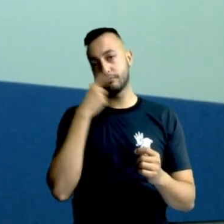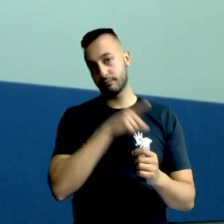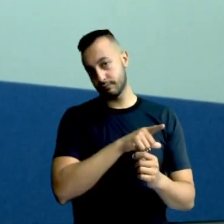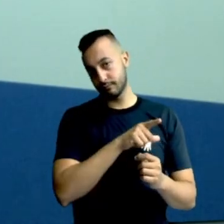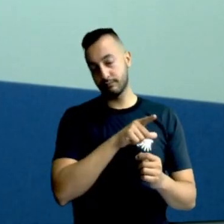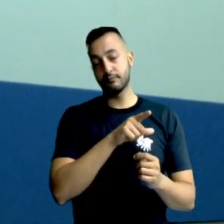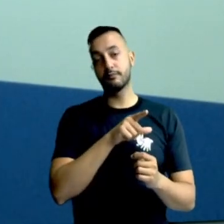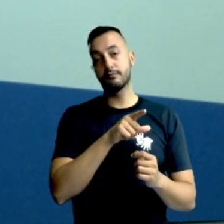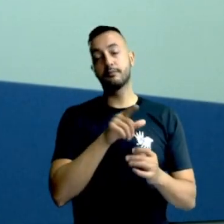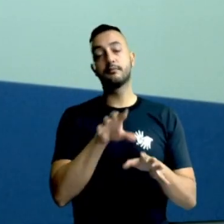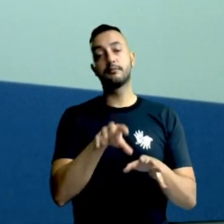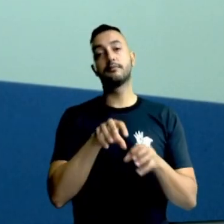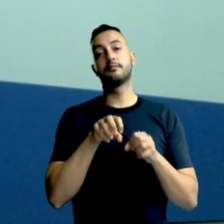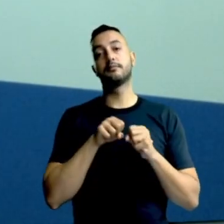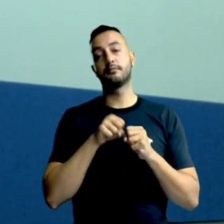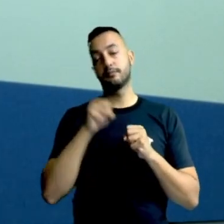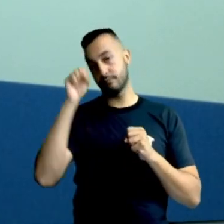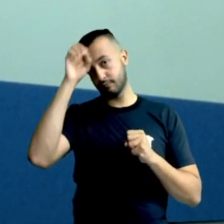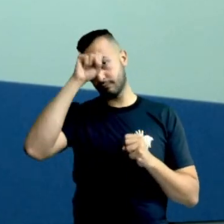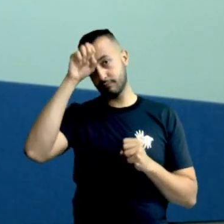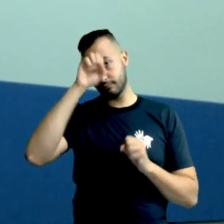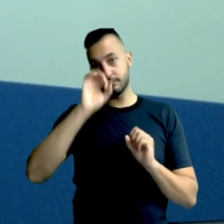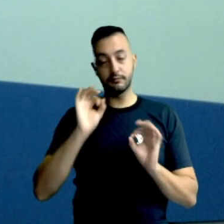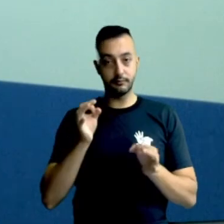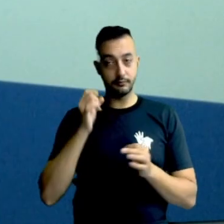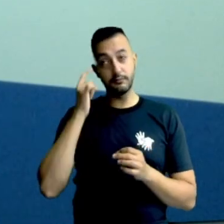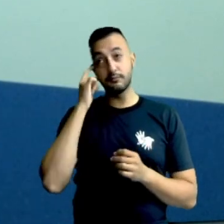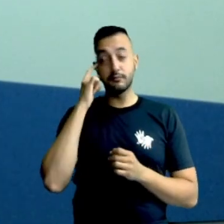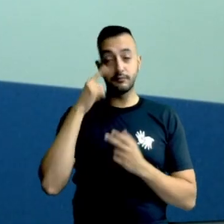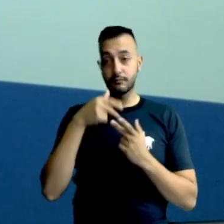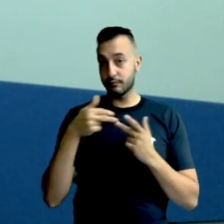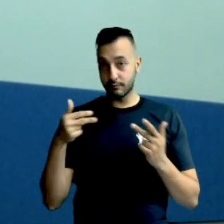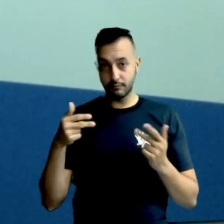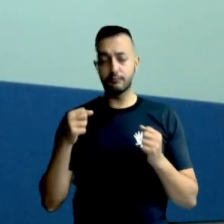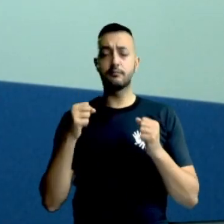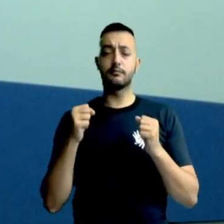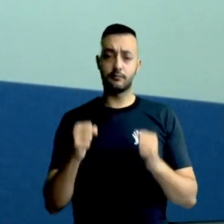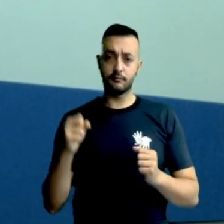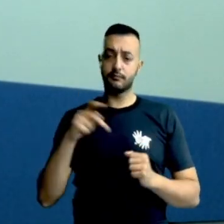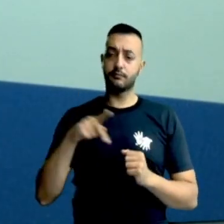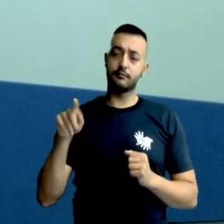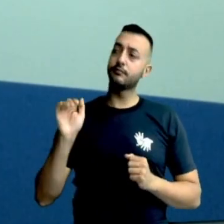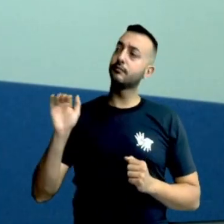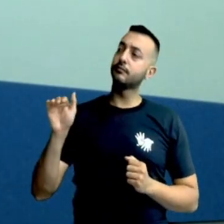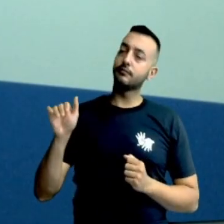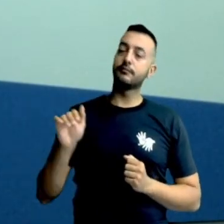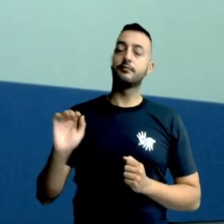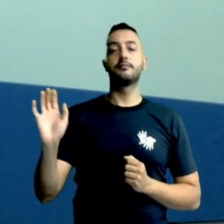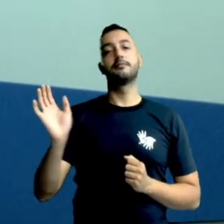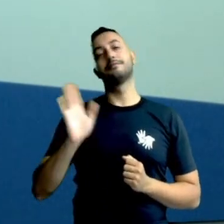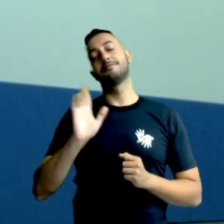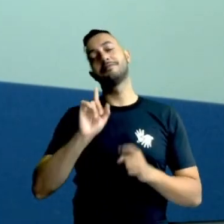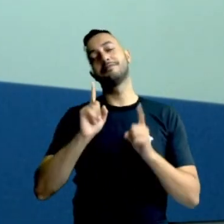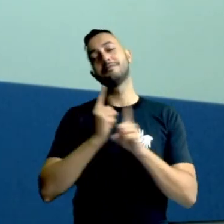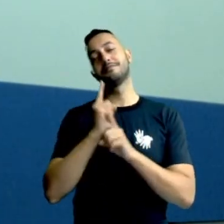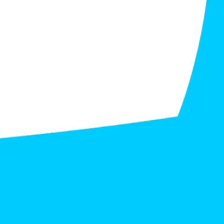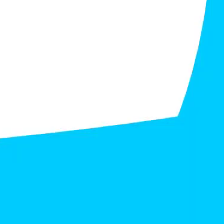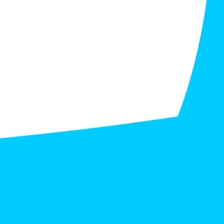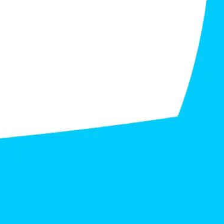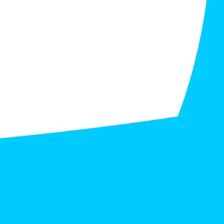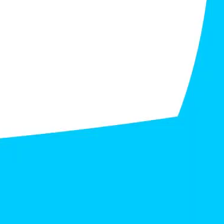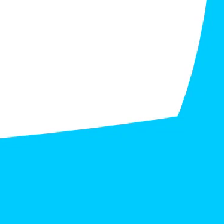conseguir absorver o assunto, tá certo? Qualquer dúvida você pode tirar com o seu professor. Até a próxima!